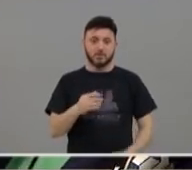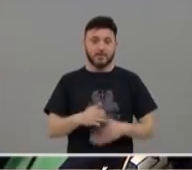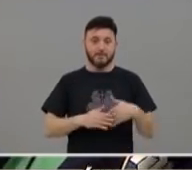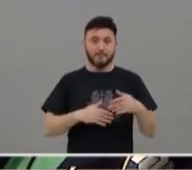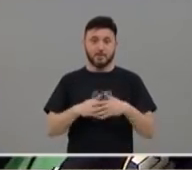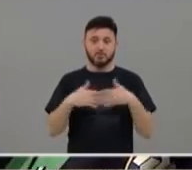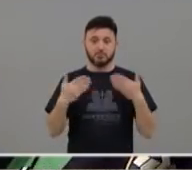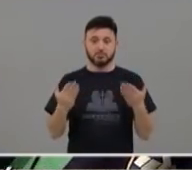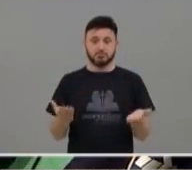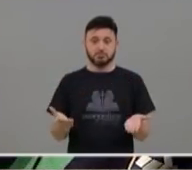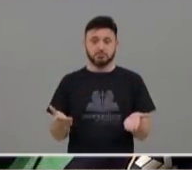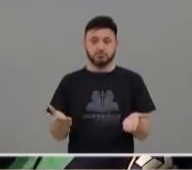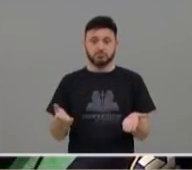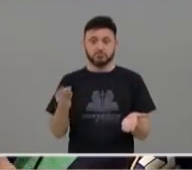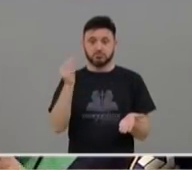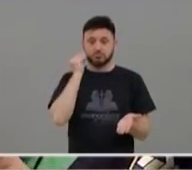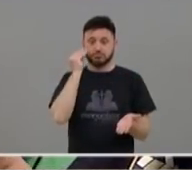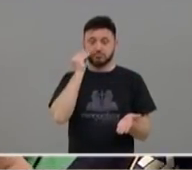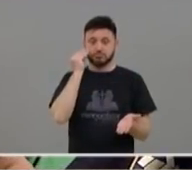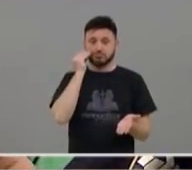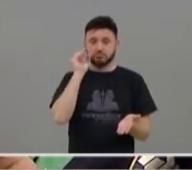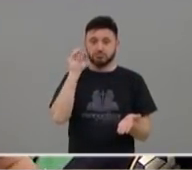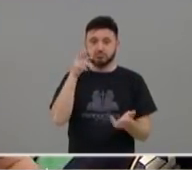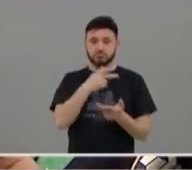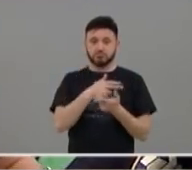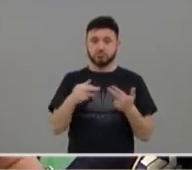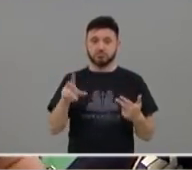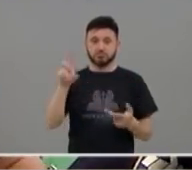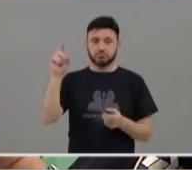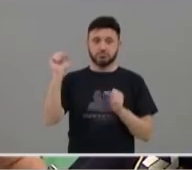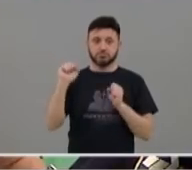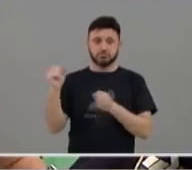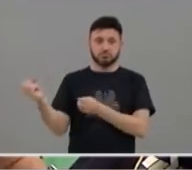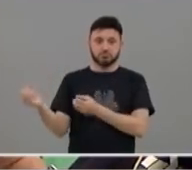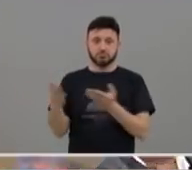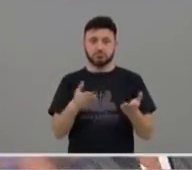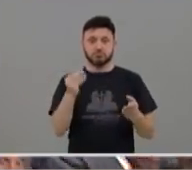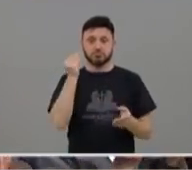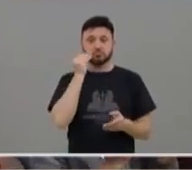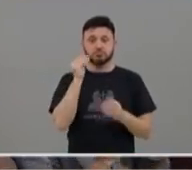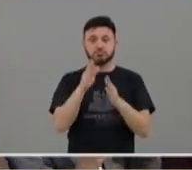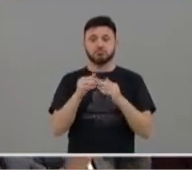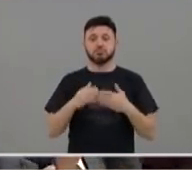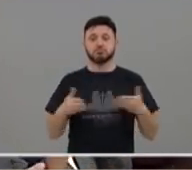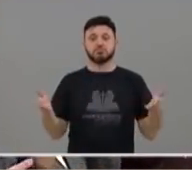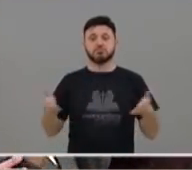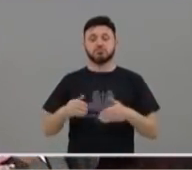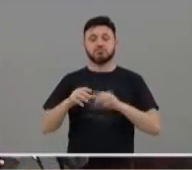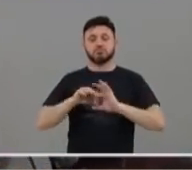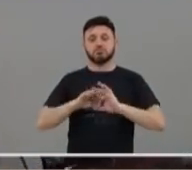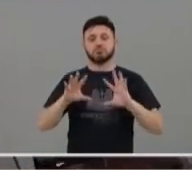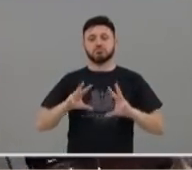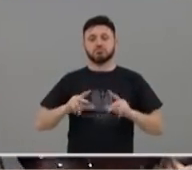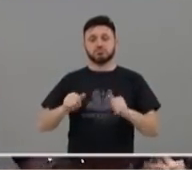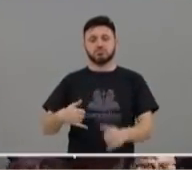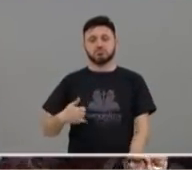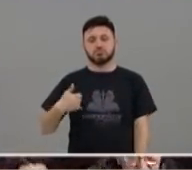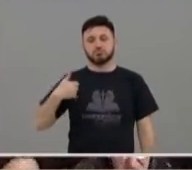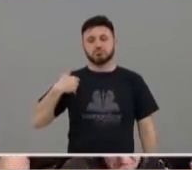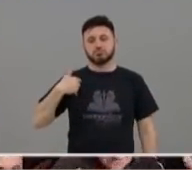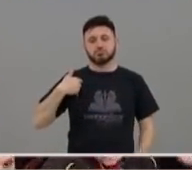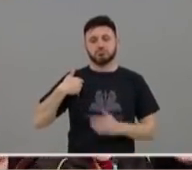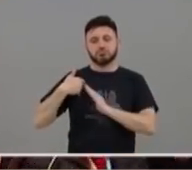casa, experimente aquilo que só o Senhor pode dar. Peça para Ele hoje a libertação de todo orgulho.